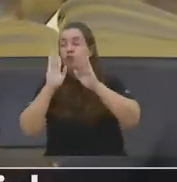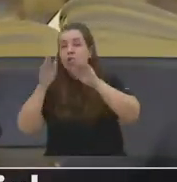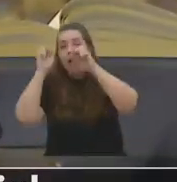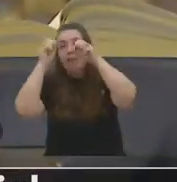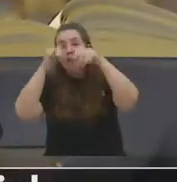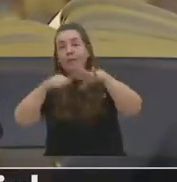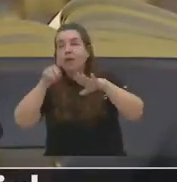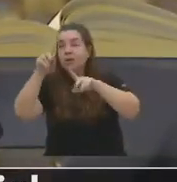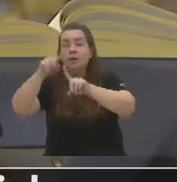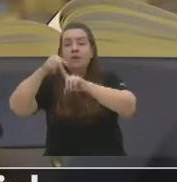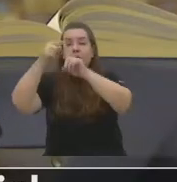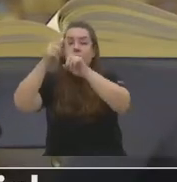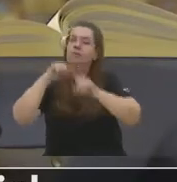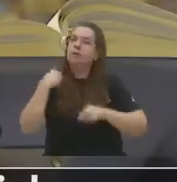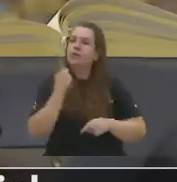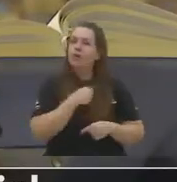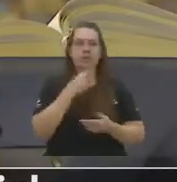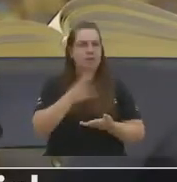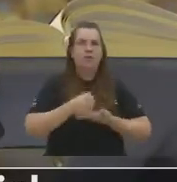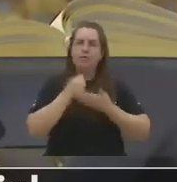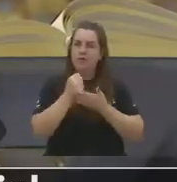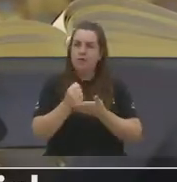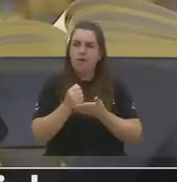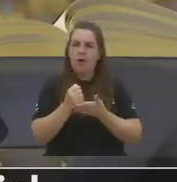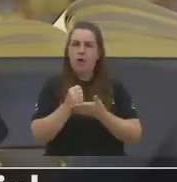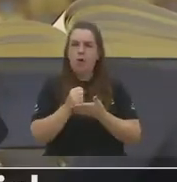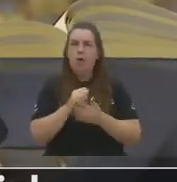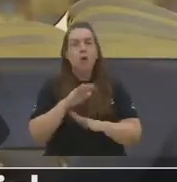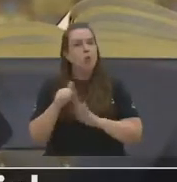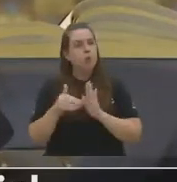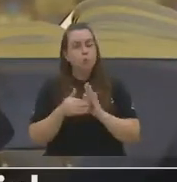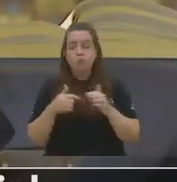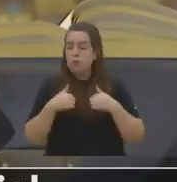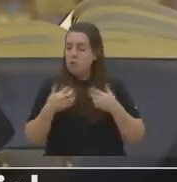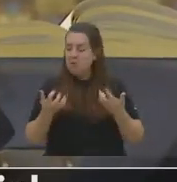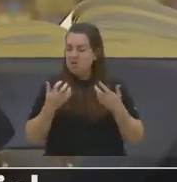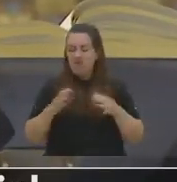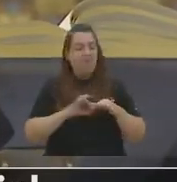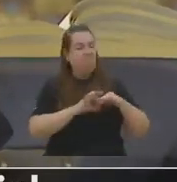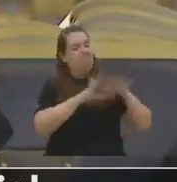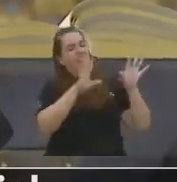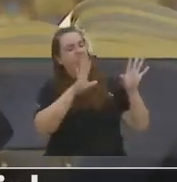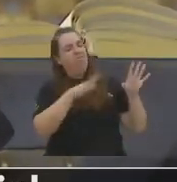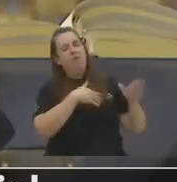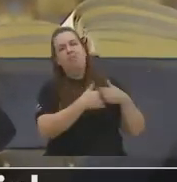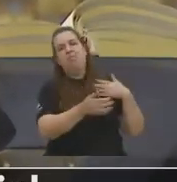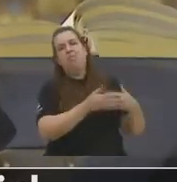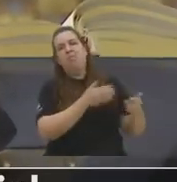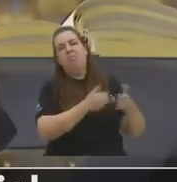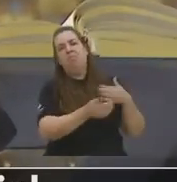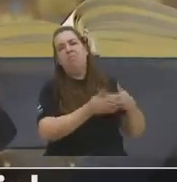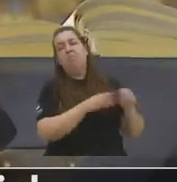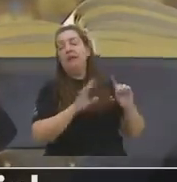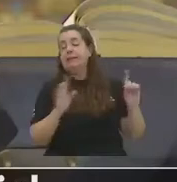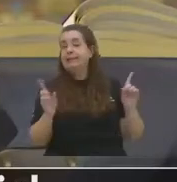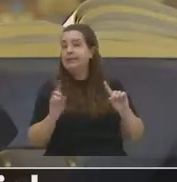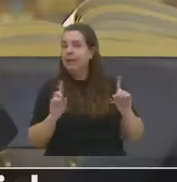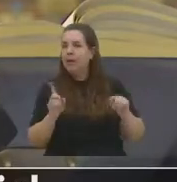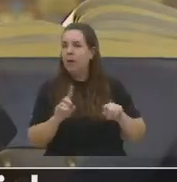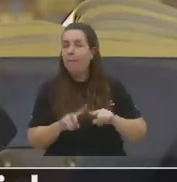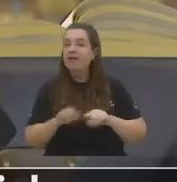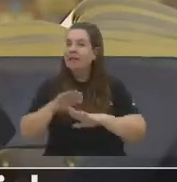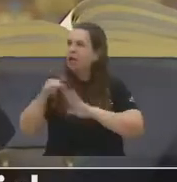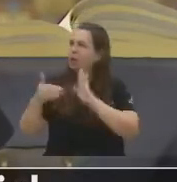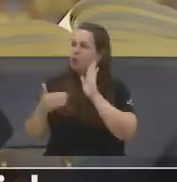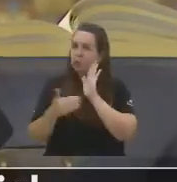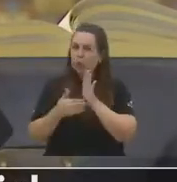nós. Não é tudo o que eu quiser pedir. Não é bem assim, não. É o tudo